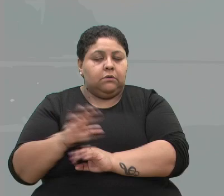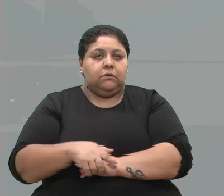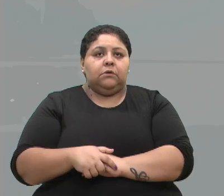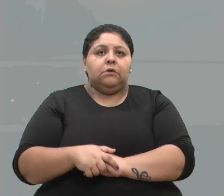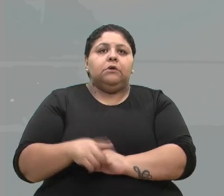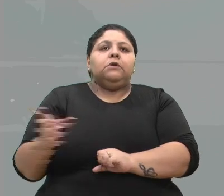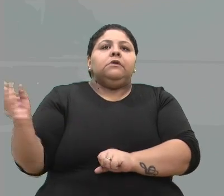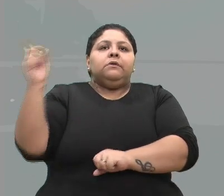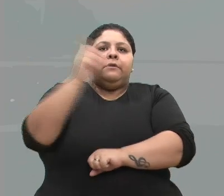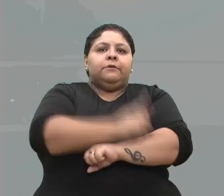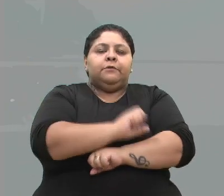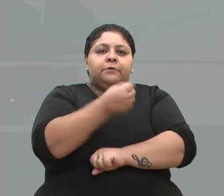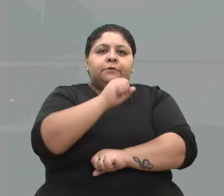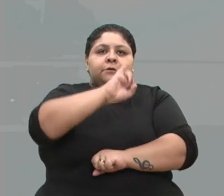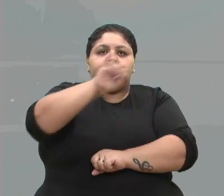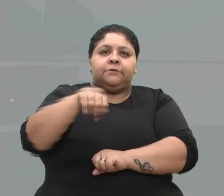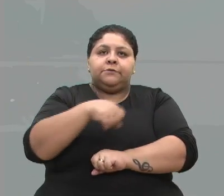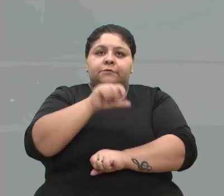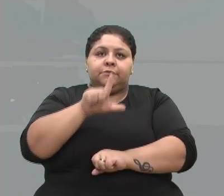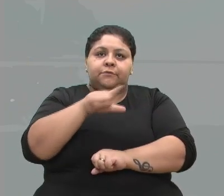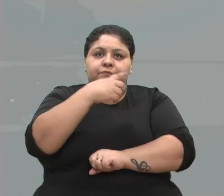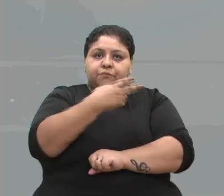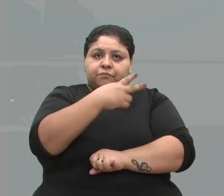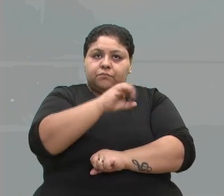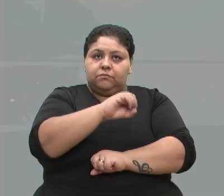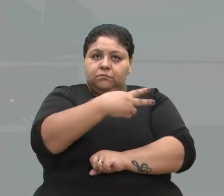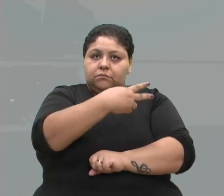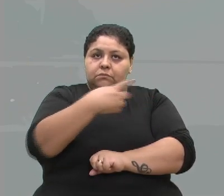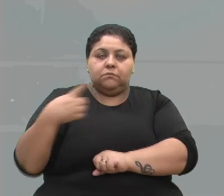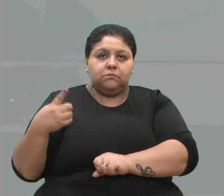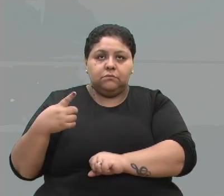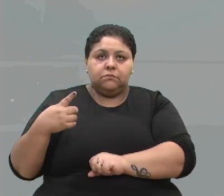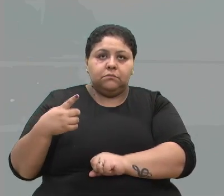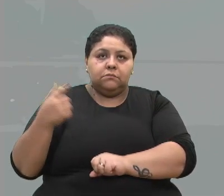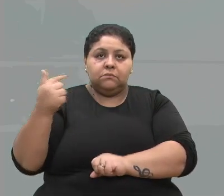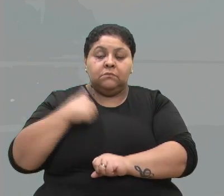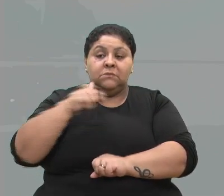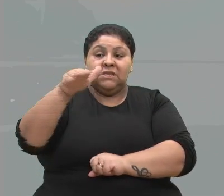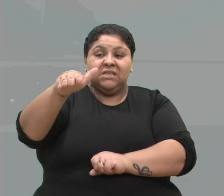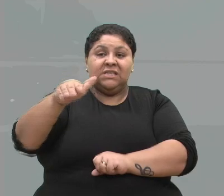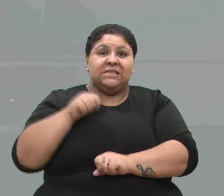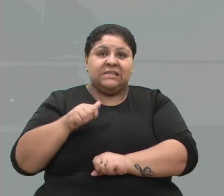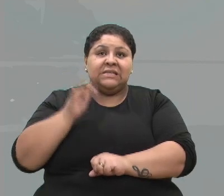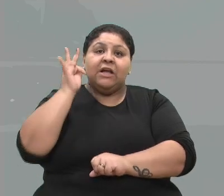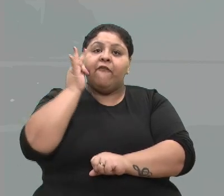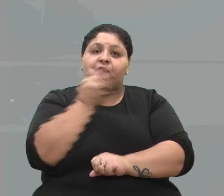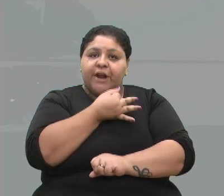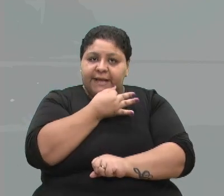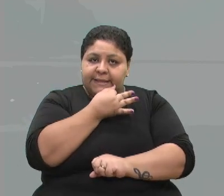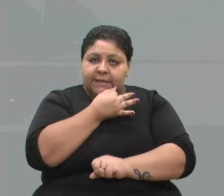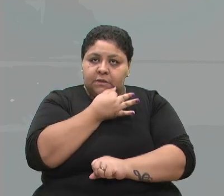No dia 8 de julho de 2021, eu fui chamada lá na Forqueta